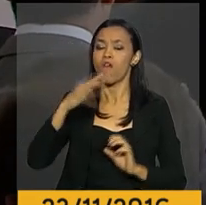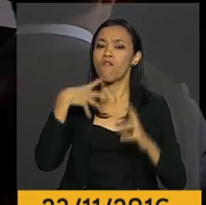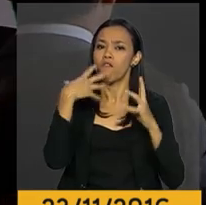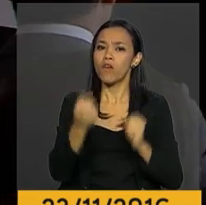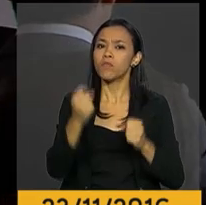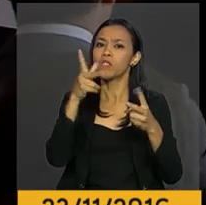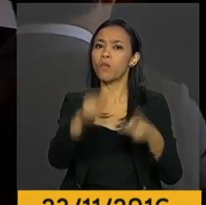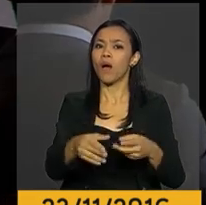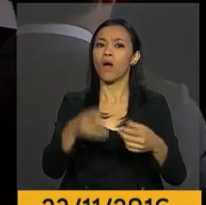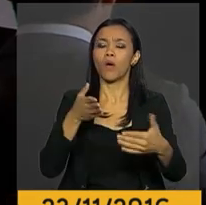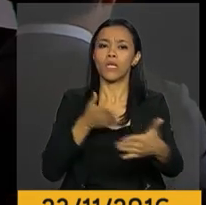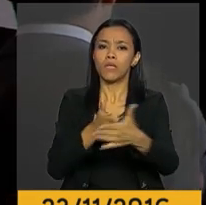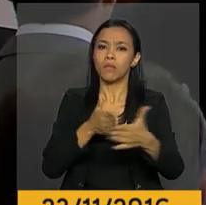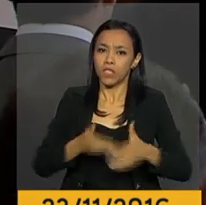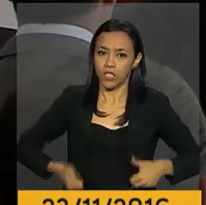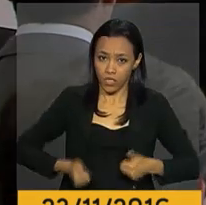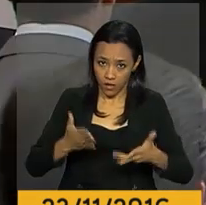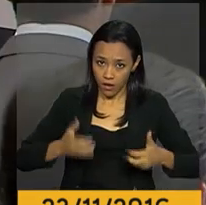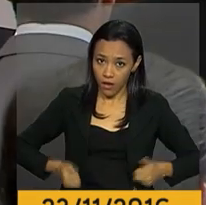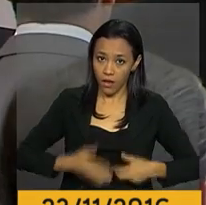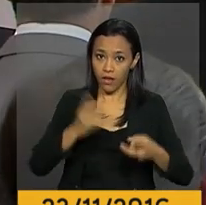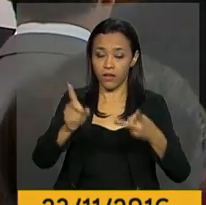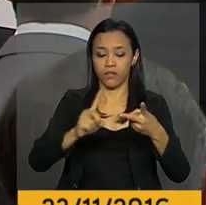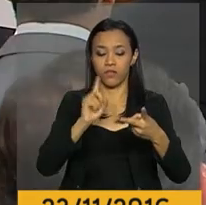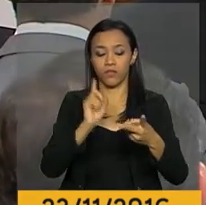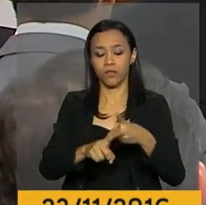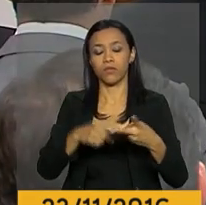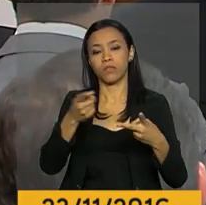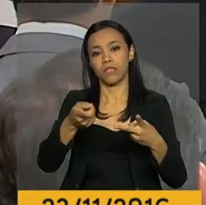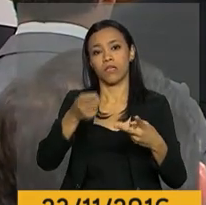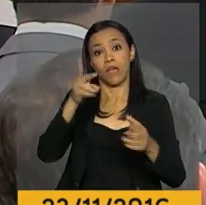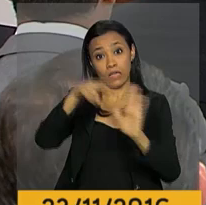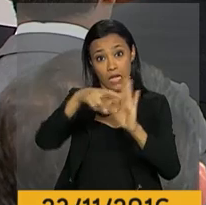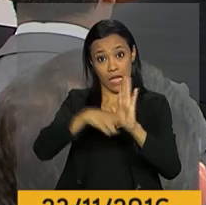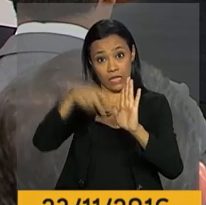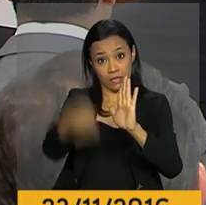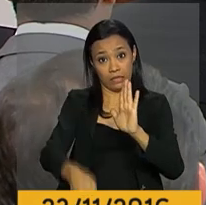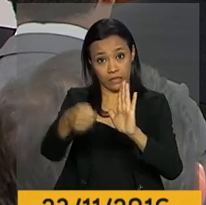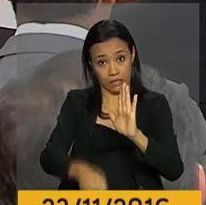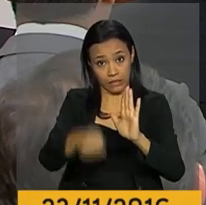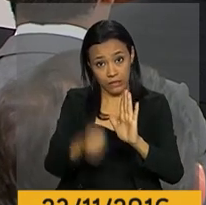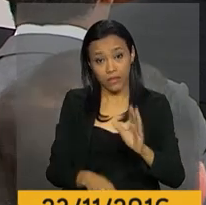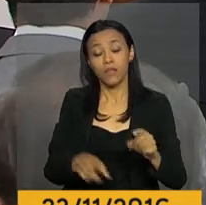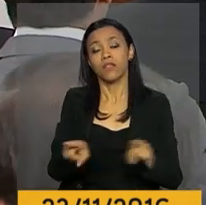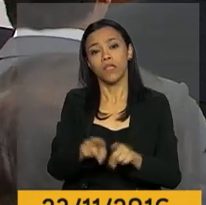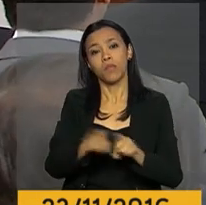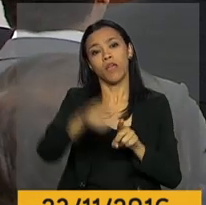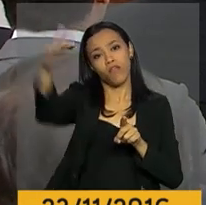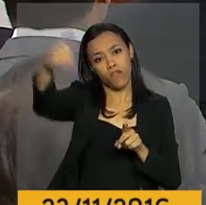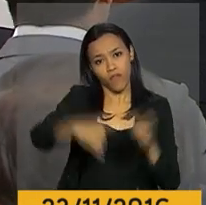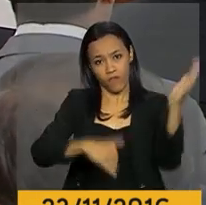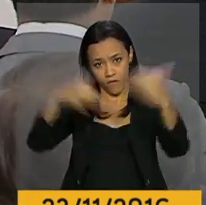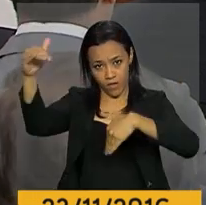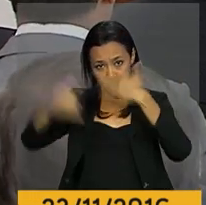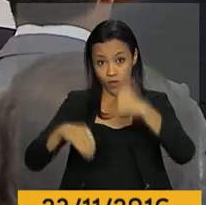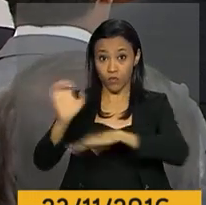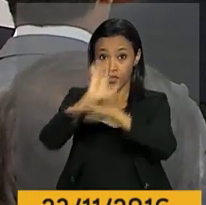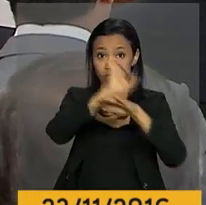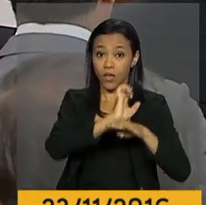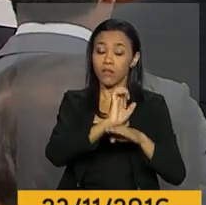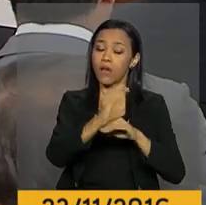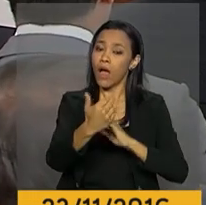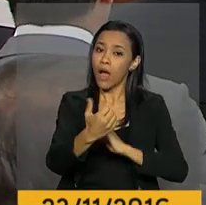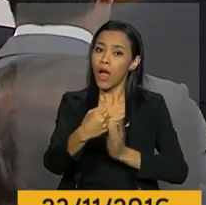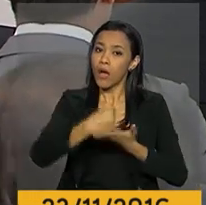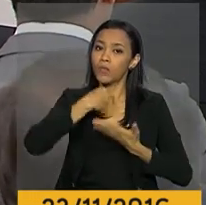regras rígidas para o controle dos gastos públicos como também vemos para dar apoio às iniciativas